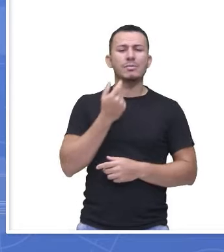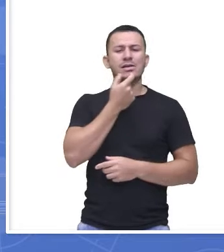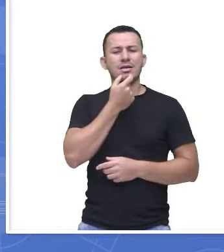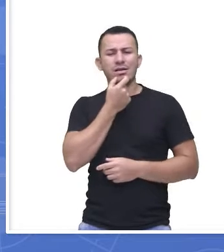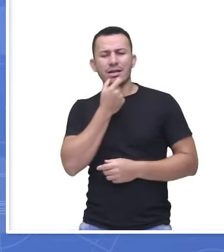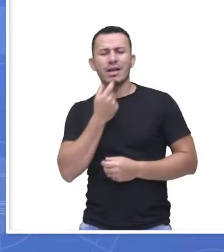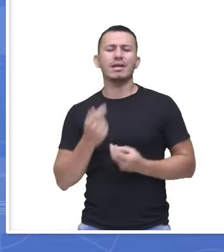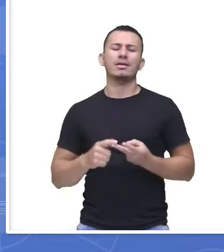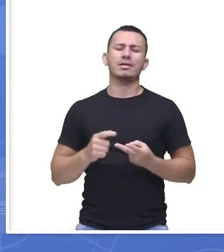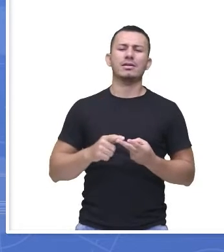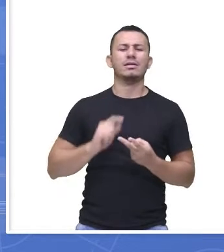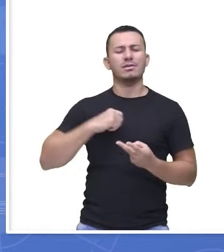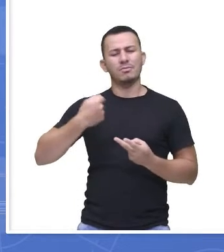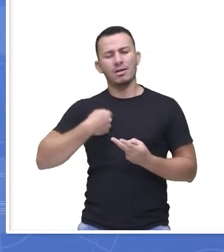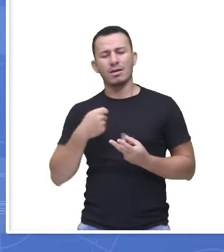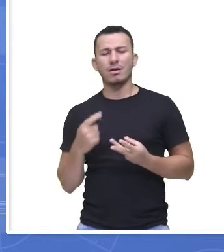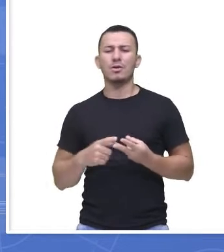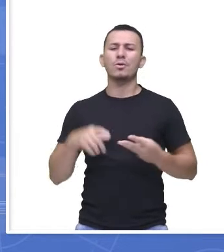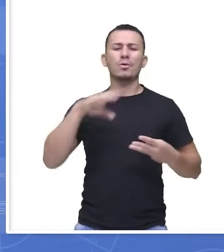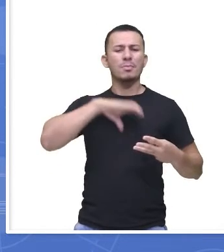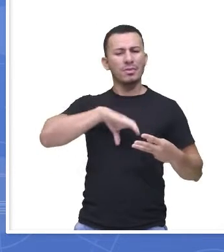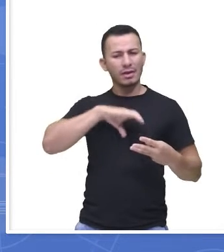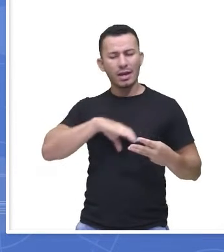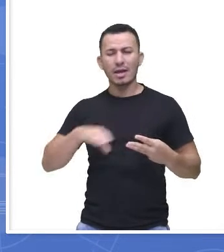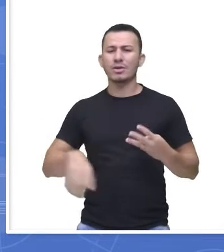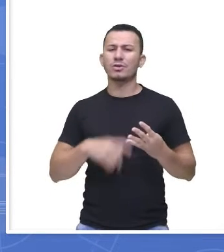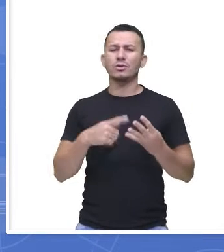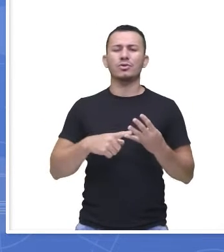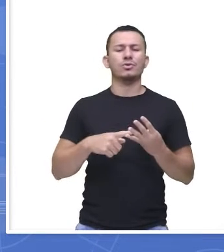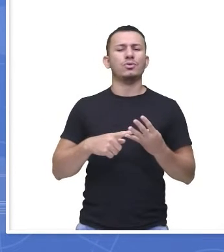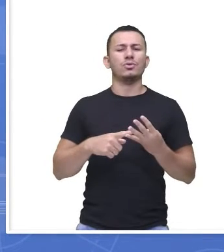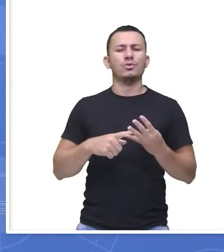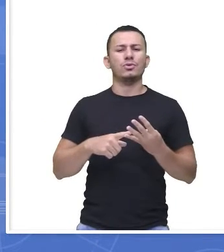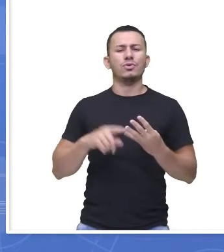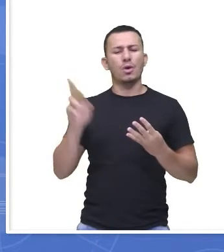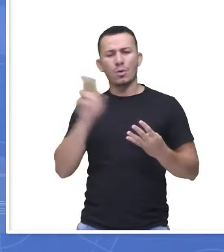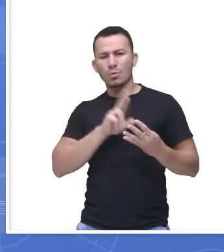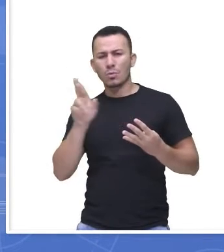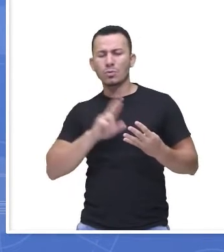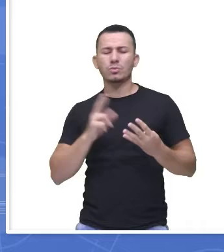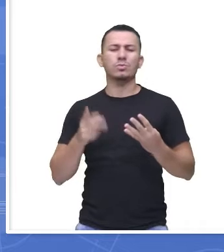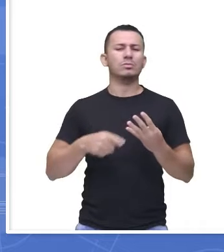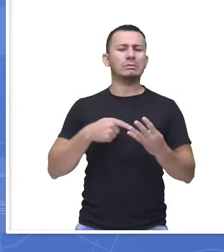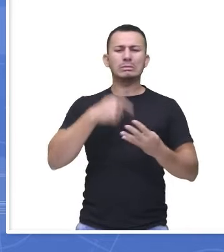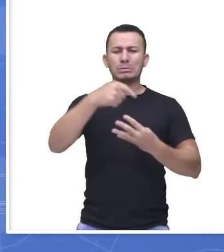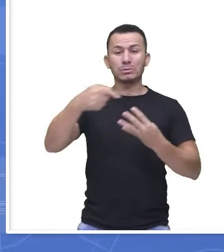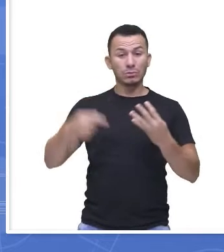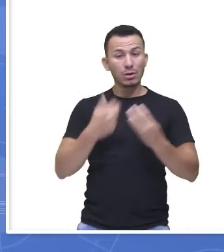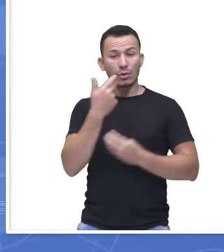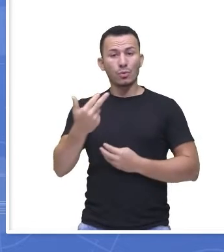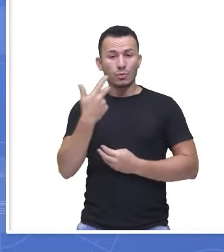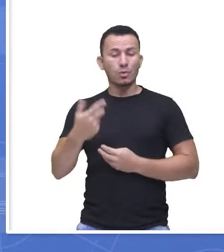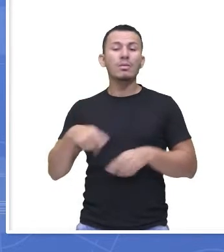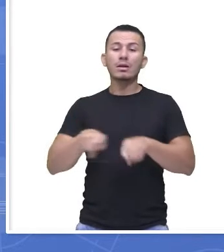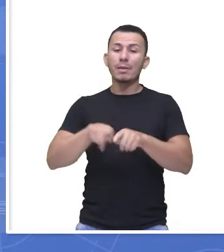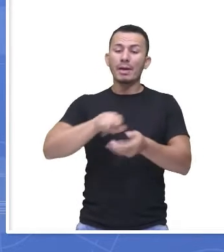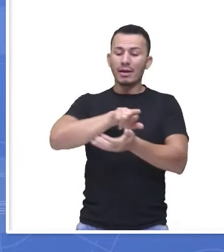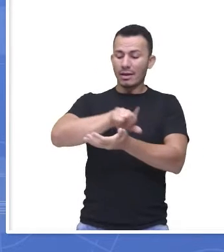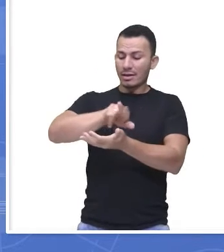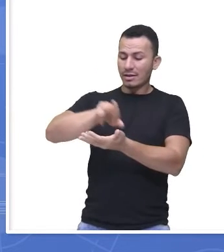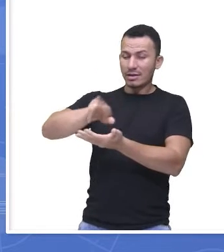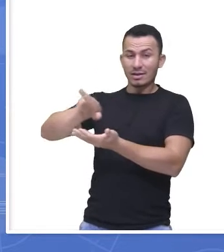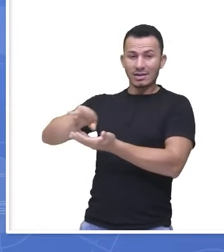falam espanhol, outros falam português, né? Russo. Então, vejam lá, essa diversidade.